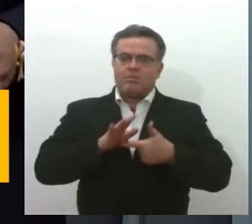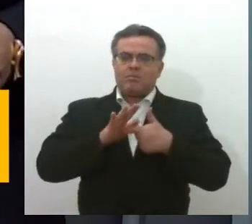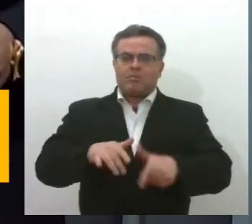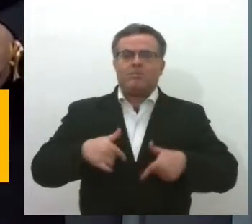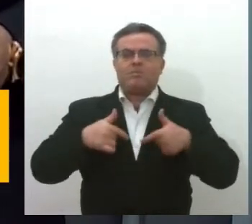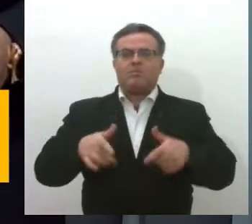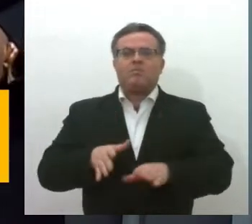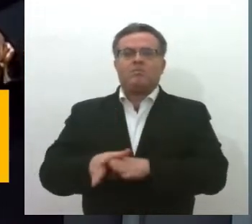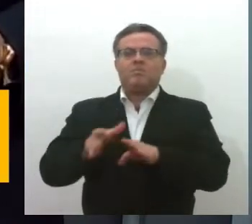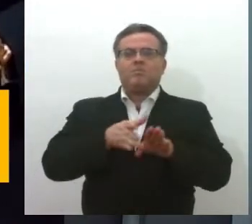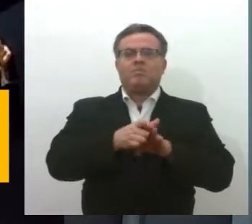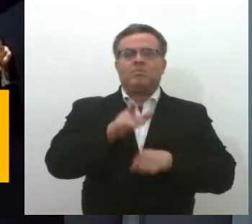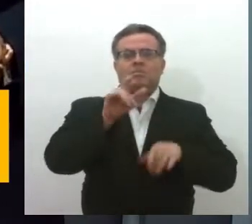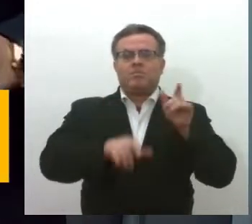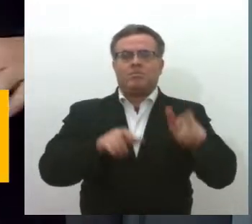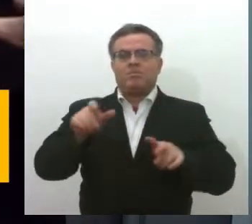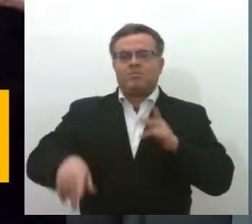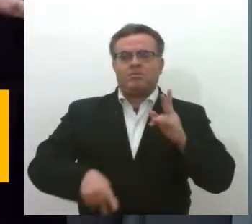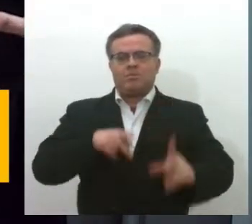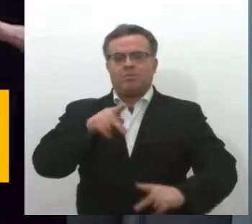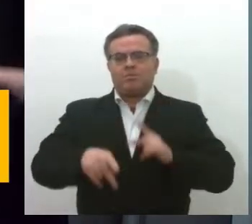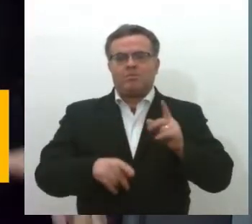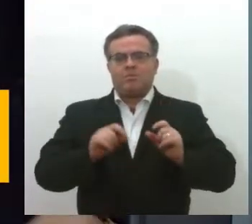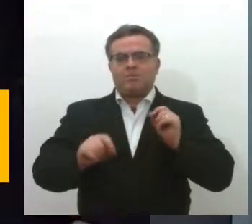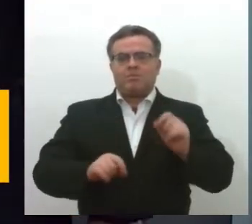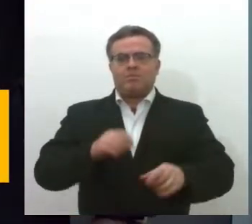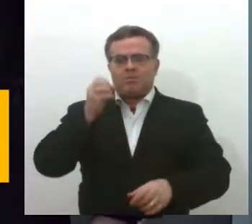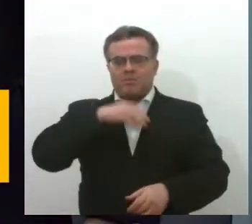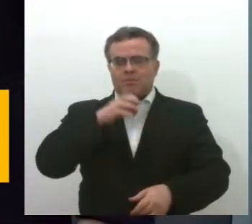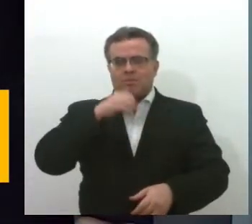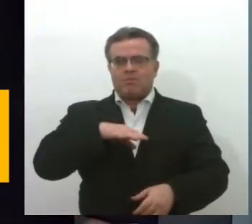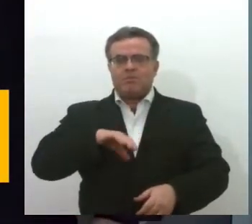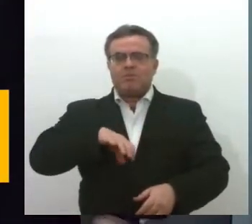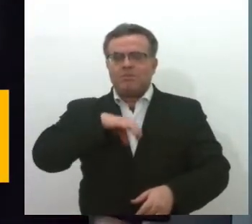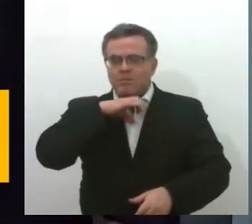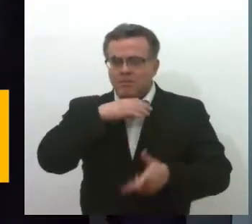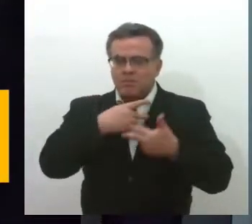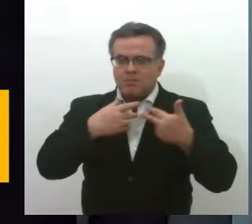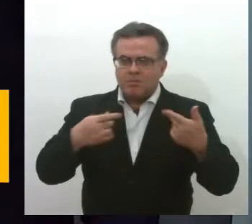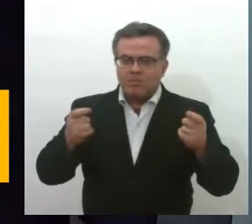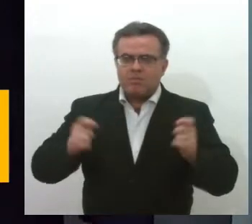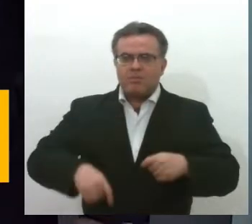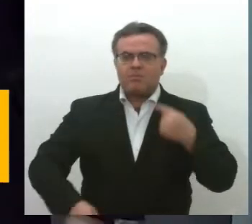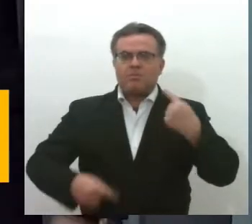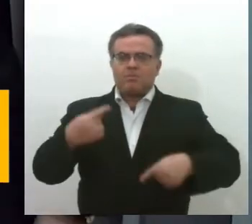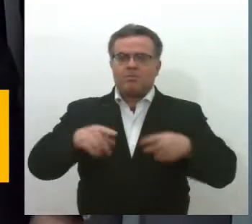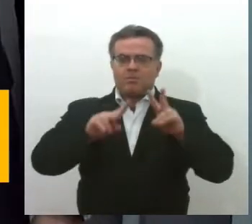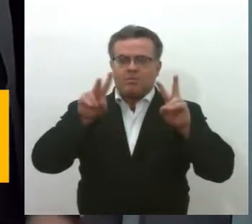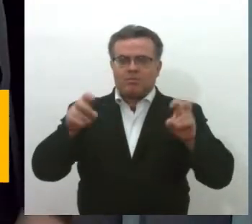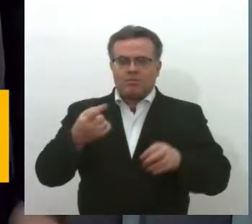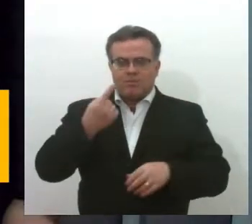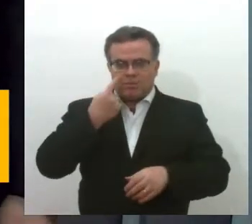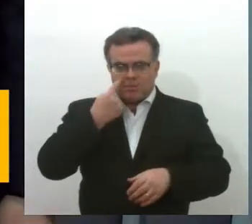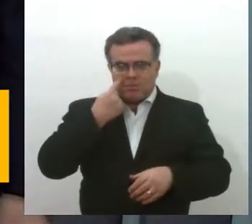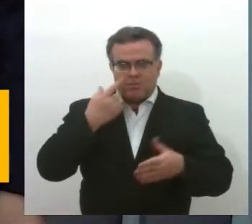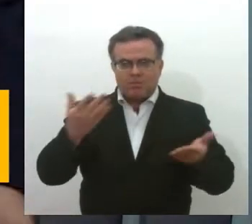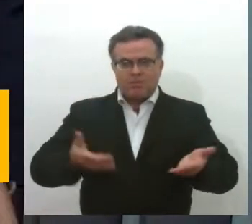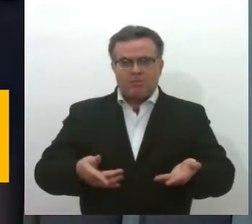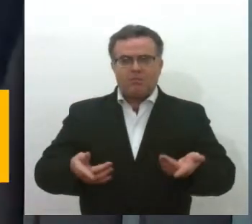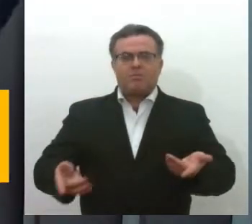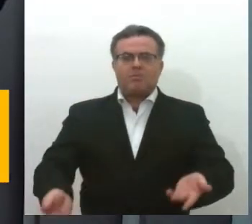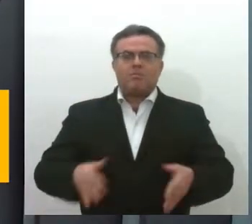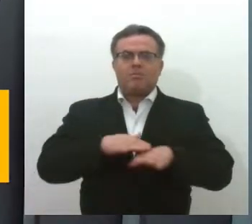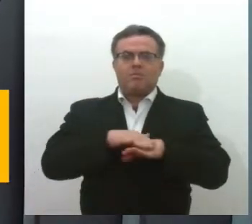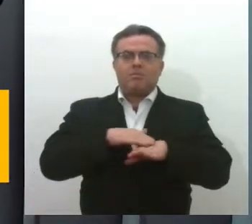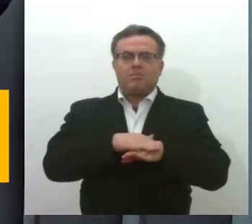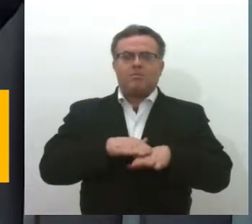e conscientizar a população sobre os maus-tratos em animais e promover debates sobre o tema. Sobre a campanha, eu converso agora